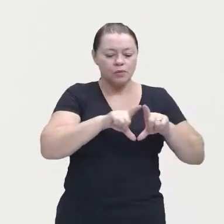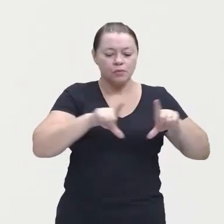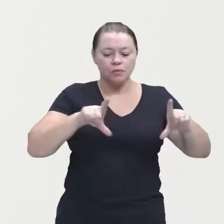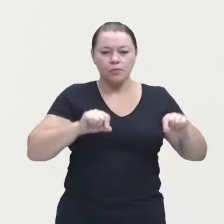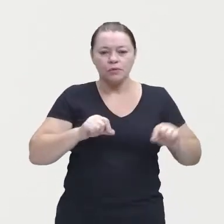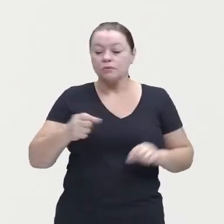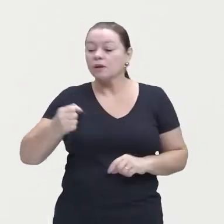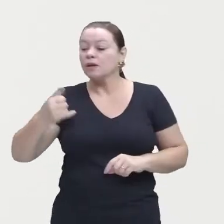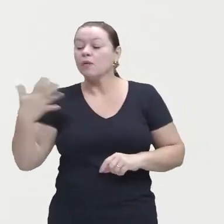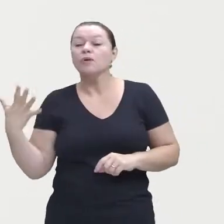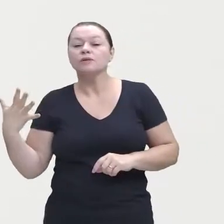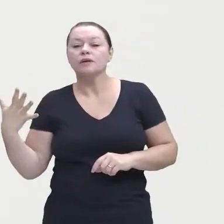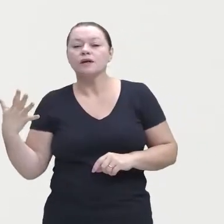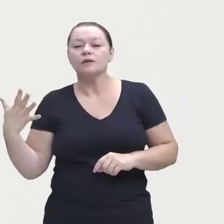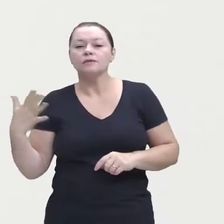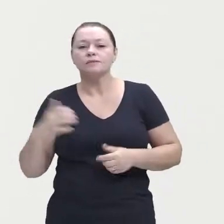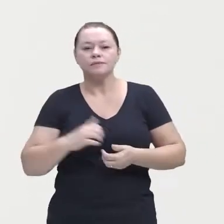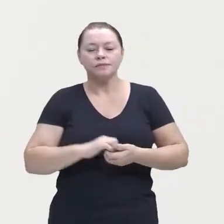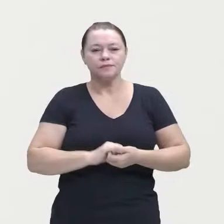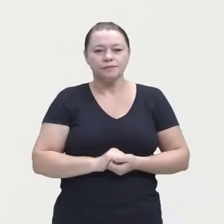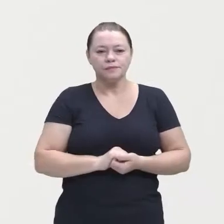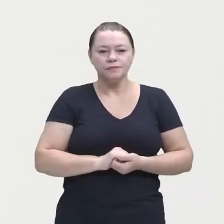quantidade.